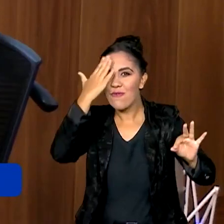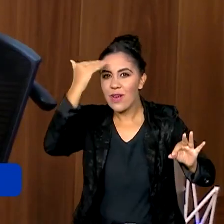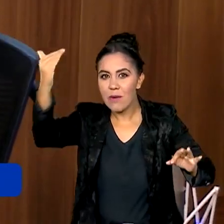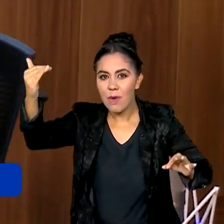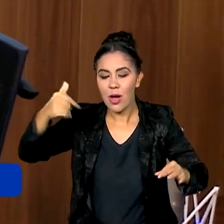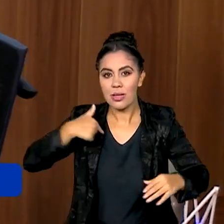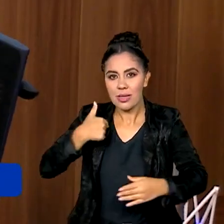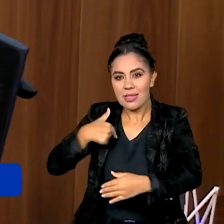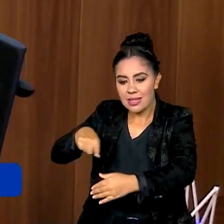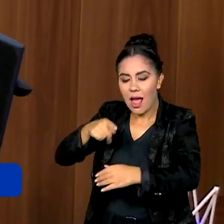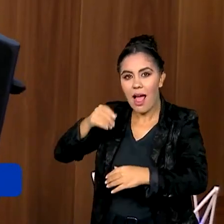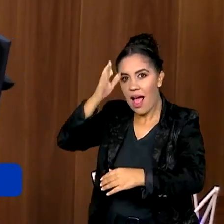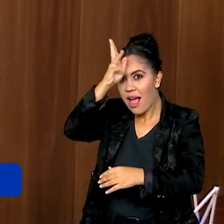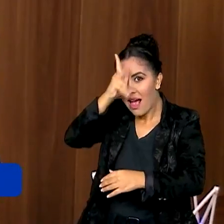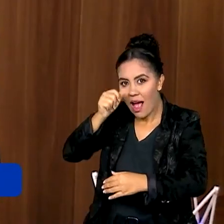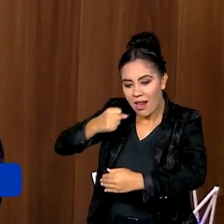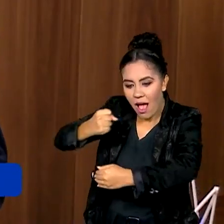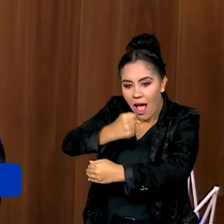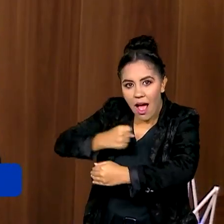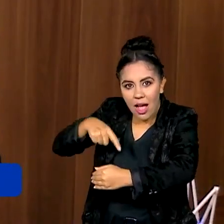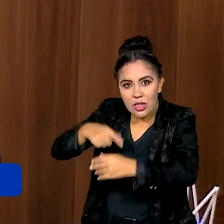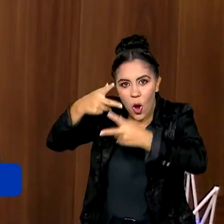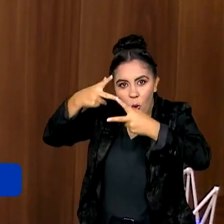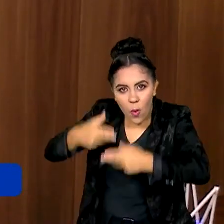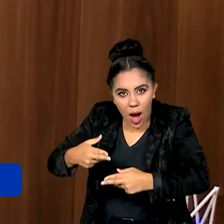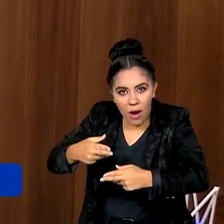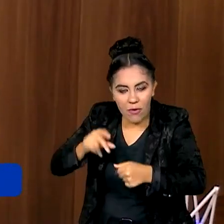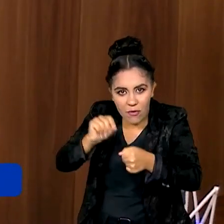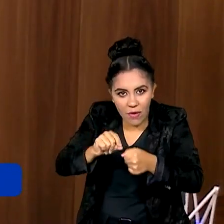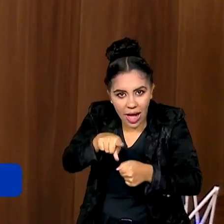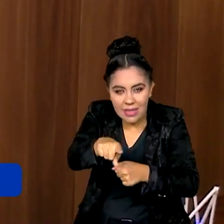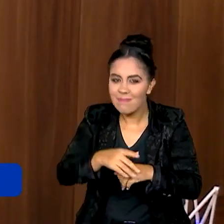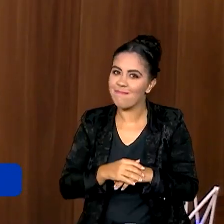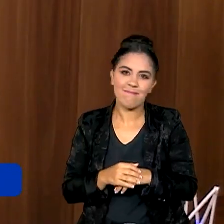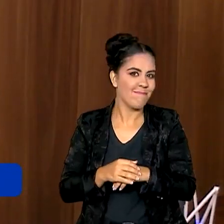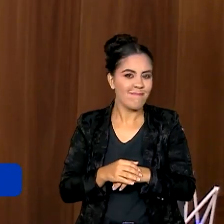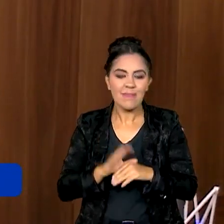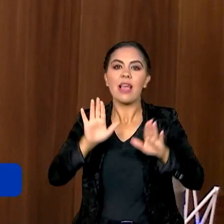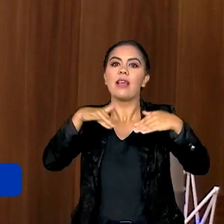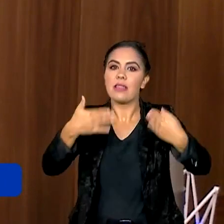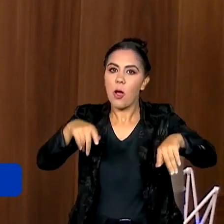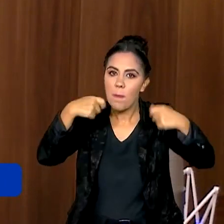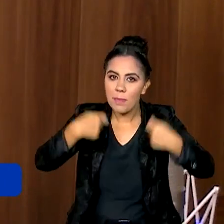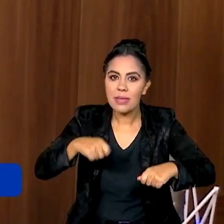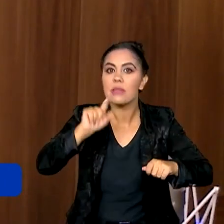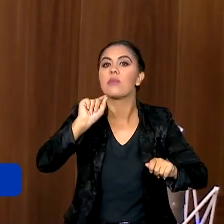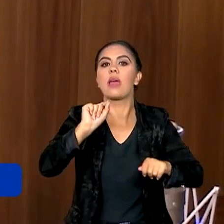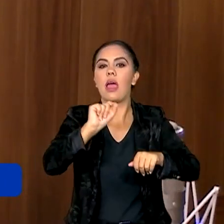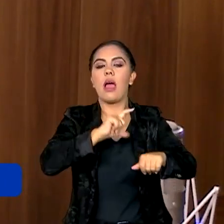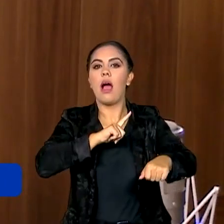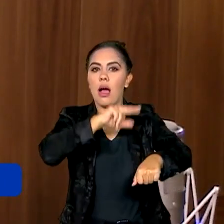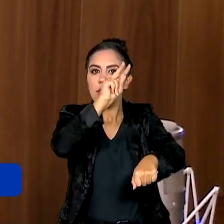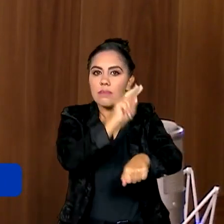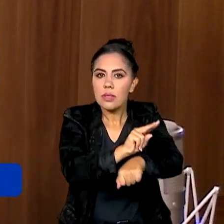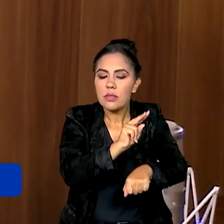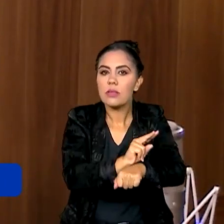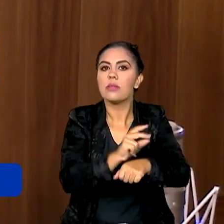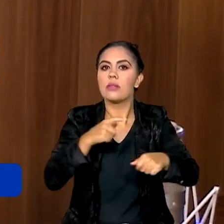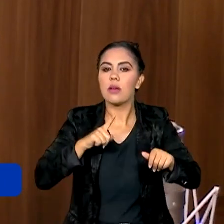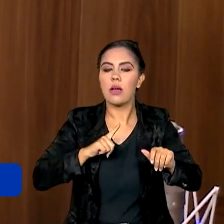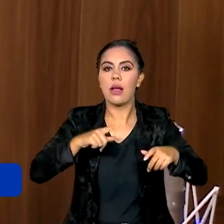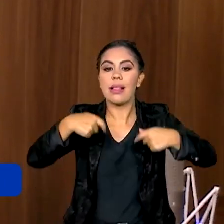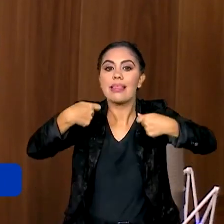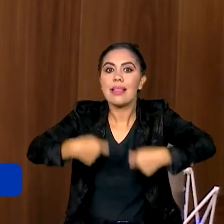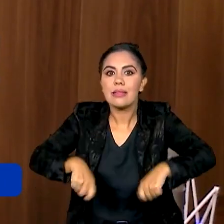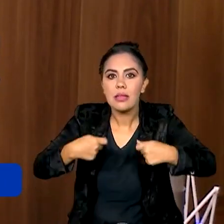Então, proteger a empresa tem que ser a medida cautelar, a medida necessária que os acionistas